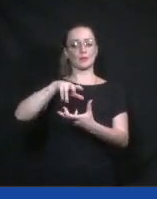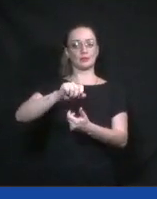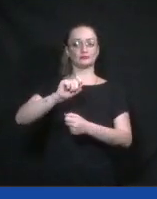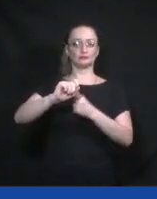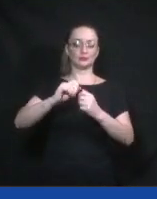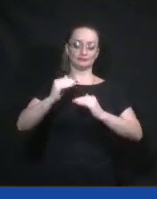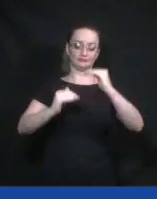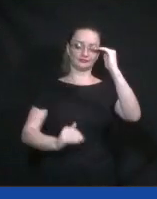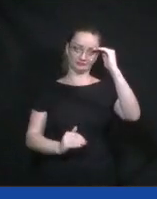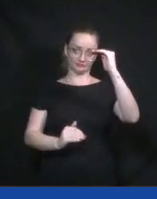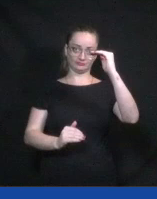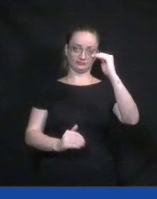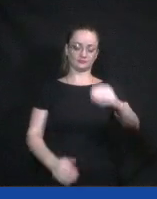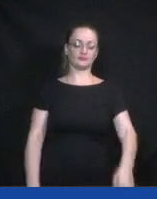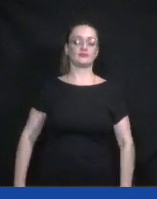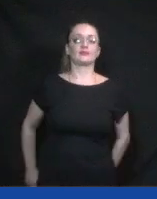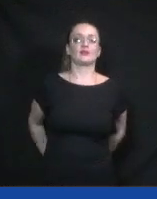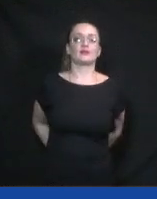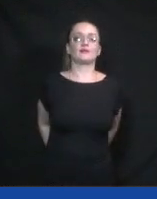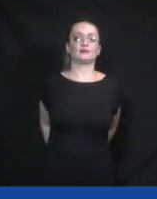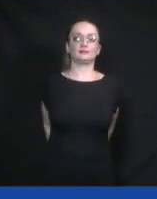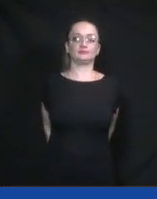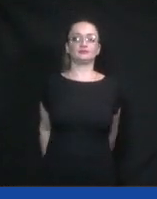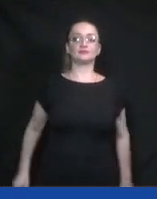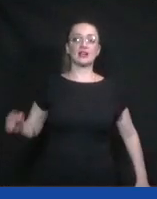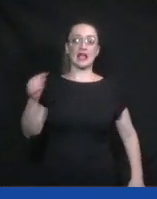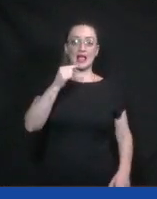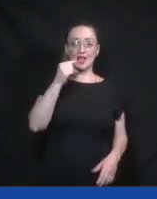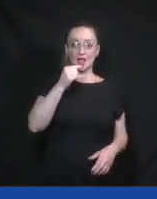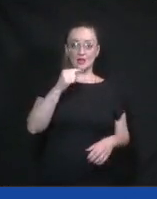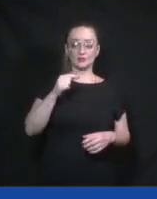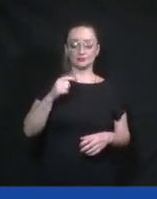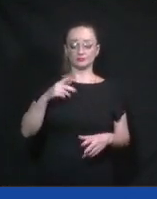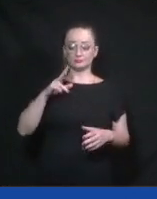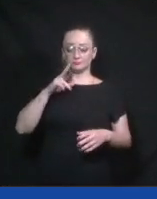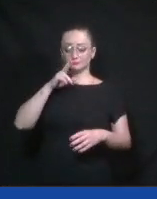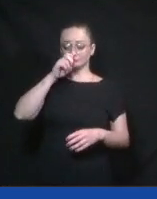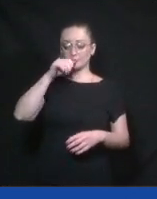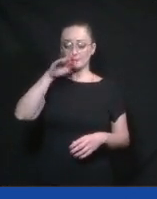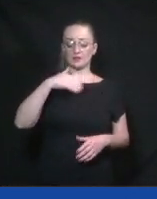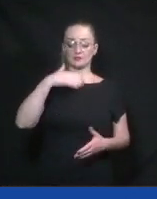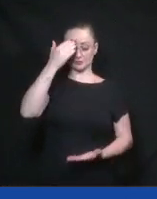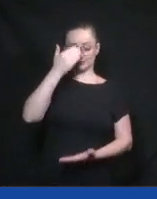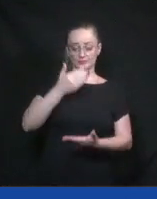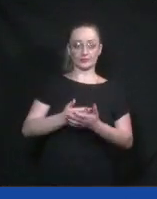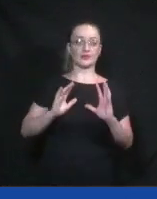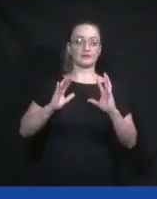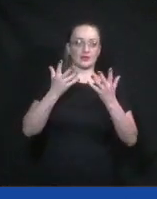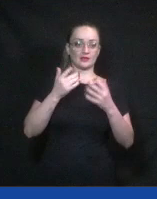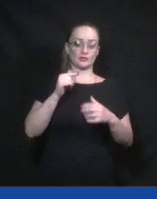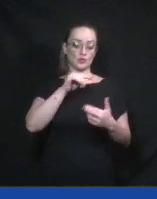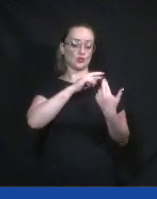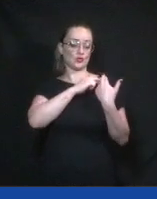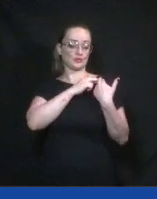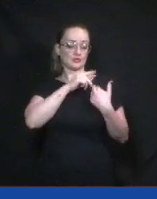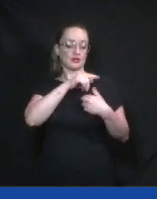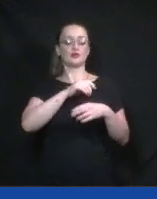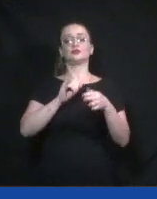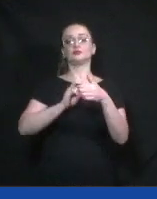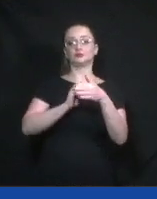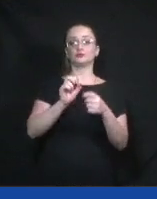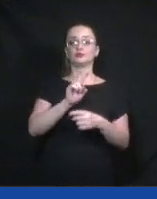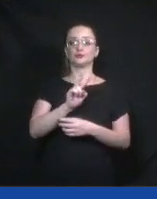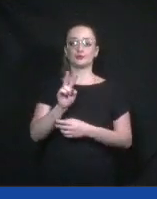a desigualdade esse diagnóstico reforça a minha crença num evento como este no papel do Instituto Votorantim